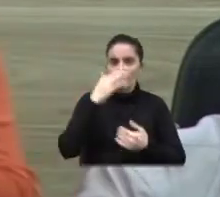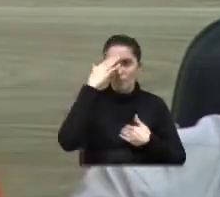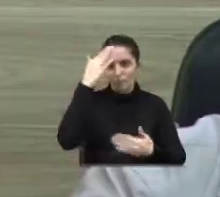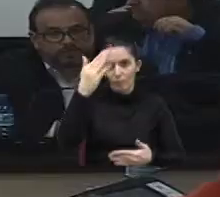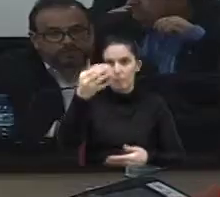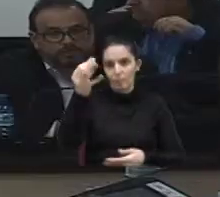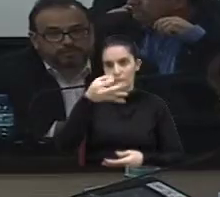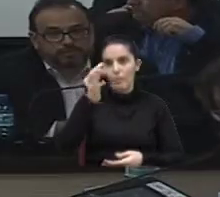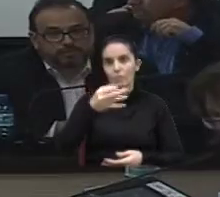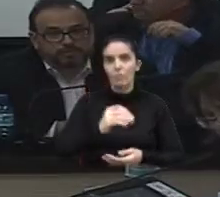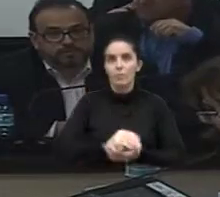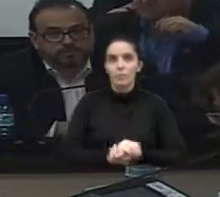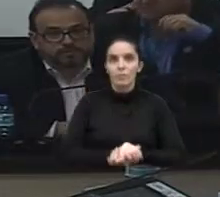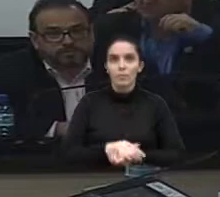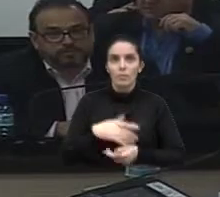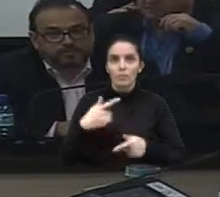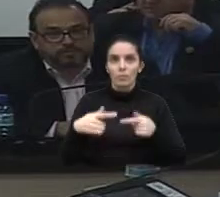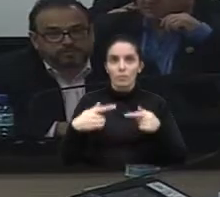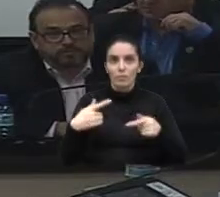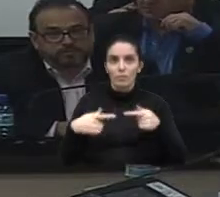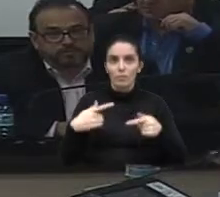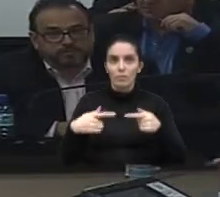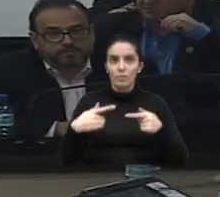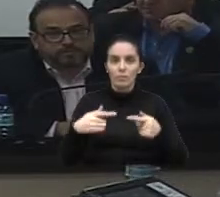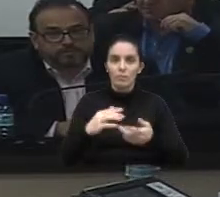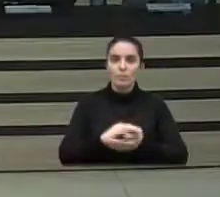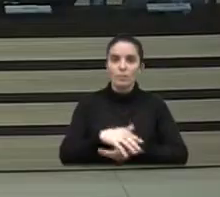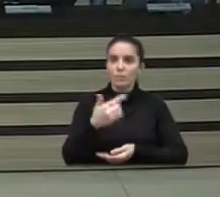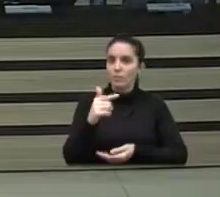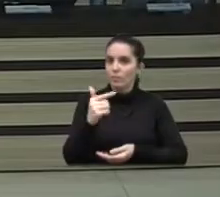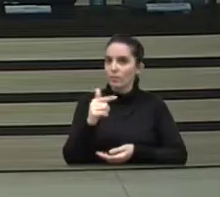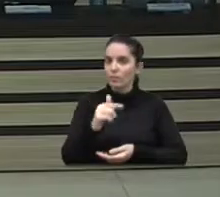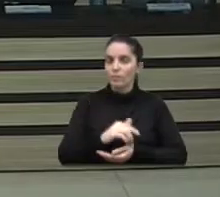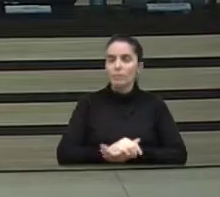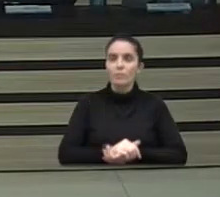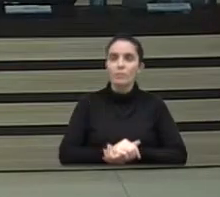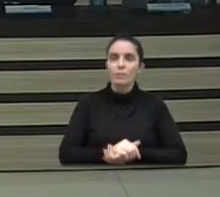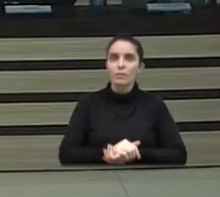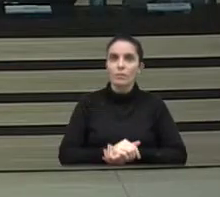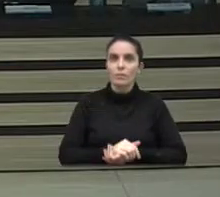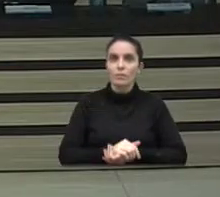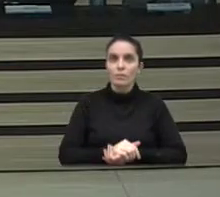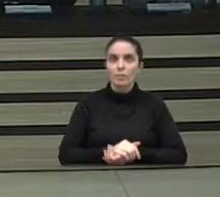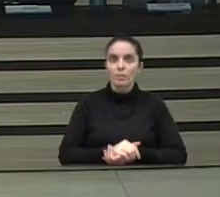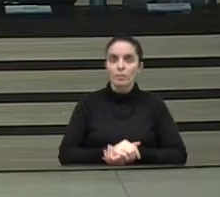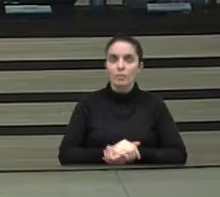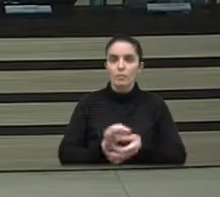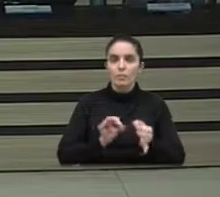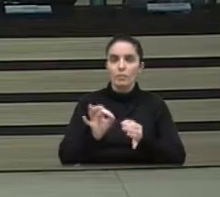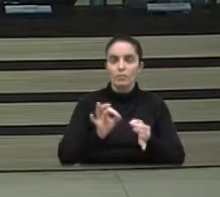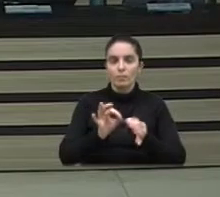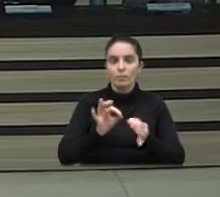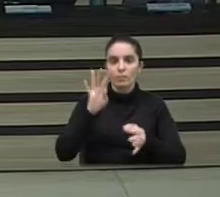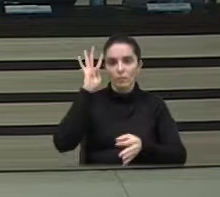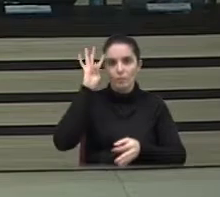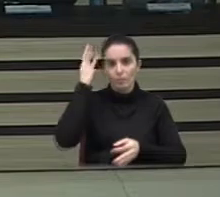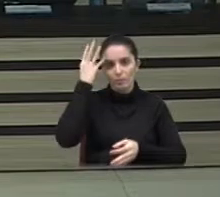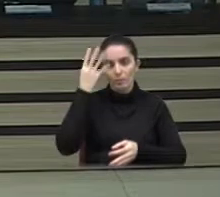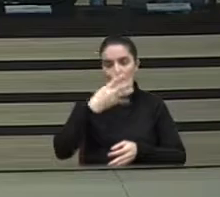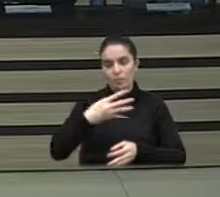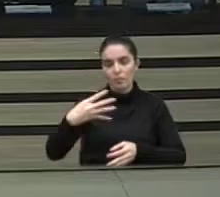certeza. Continue a discussão. Não havendo o projeto de resolução